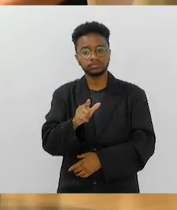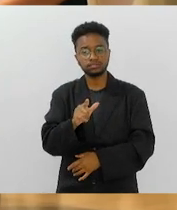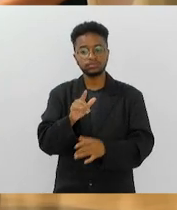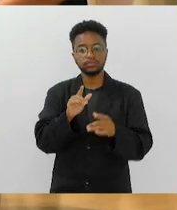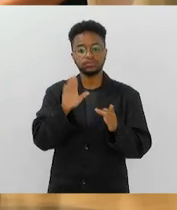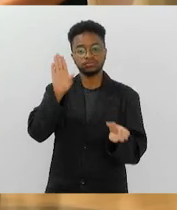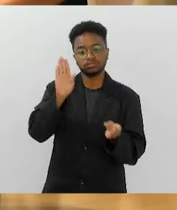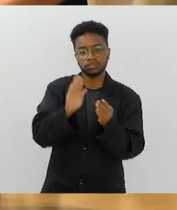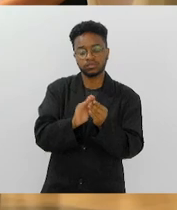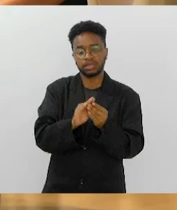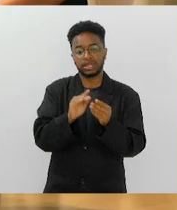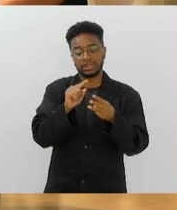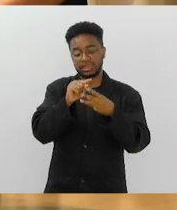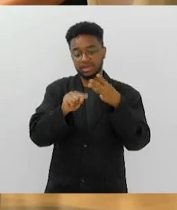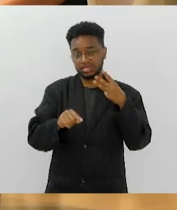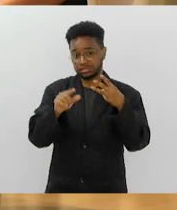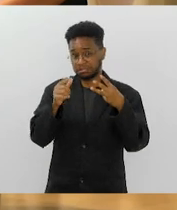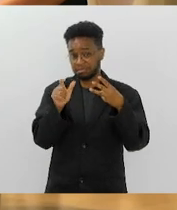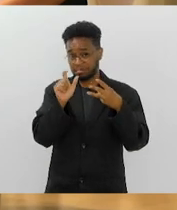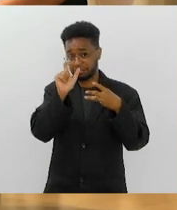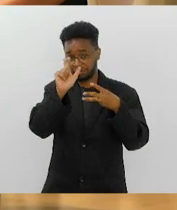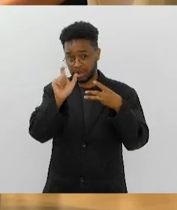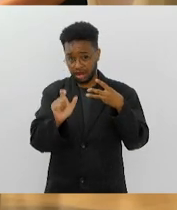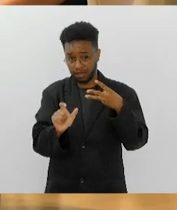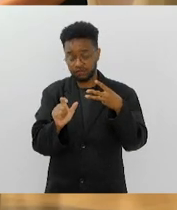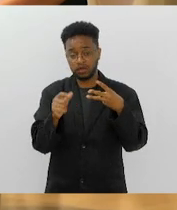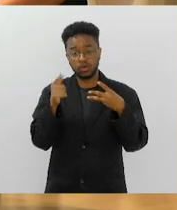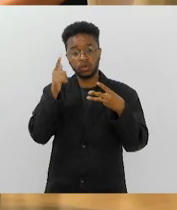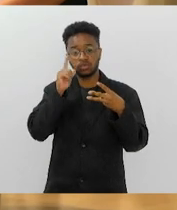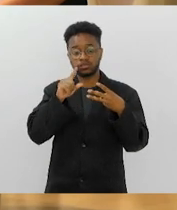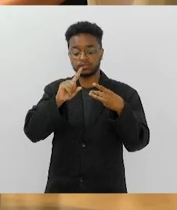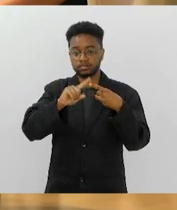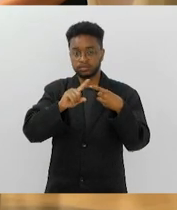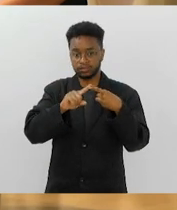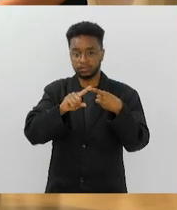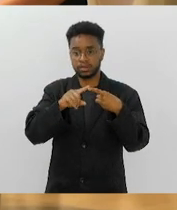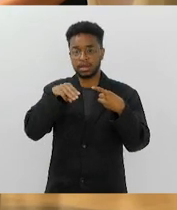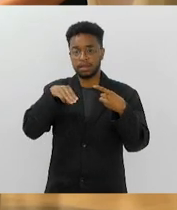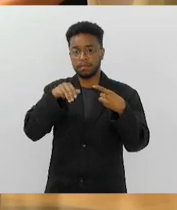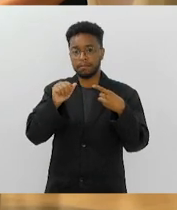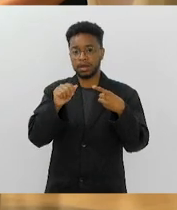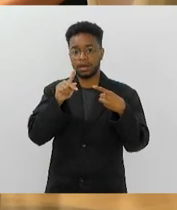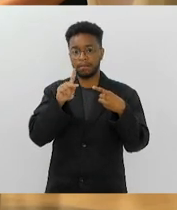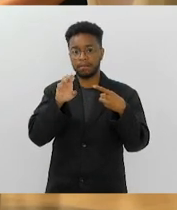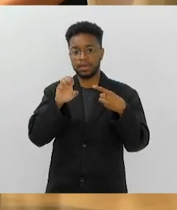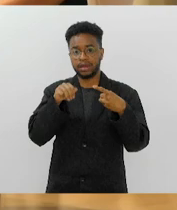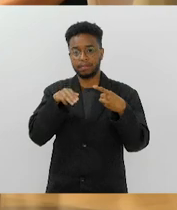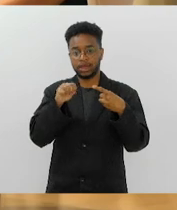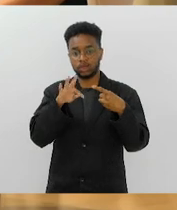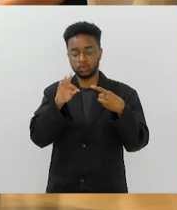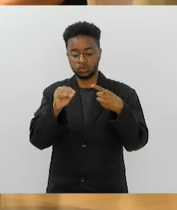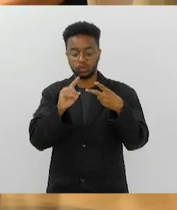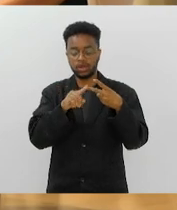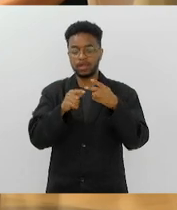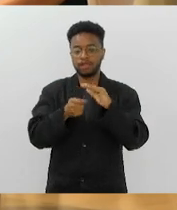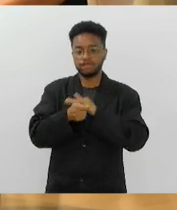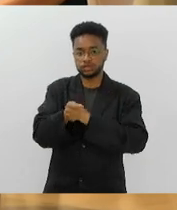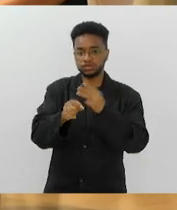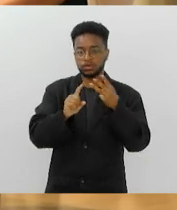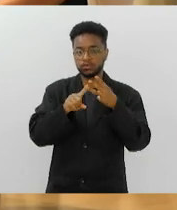apresentação em três palavras, nós poderíamos falar aqui de mapeamento, de investimento e de